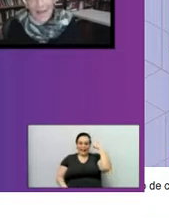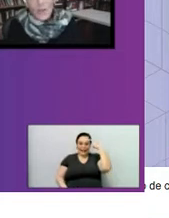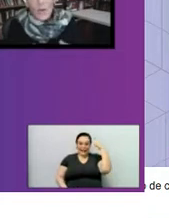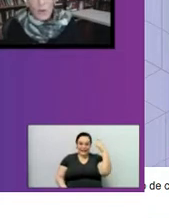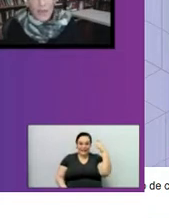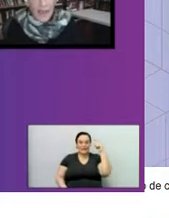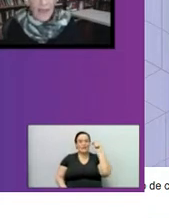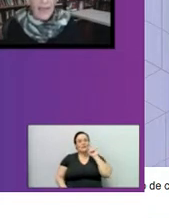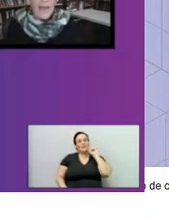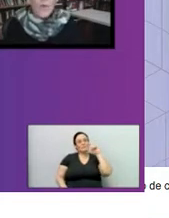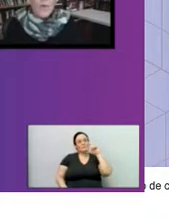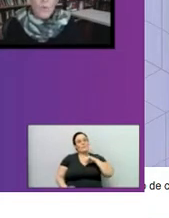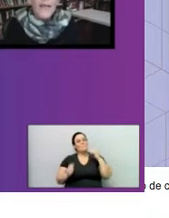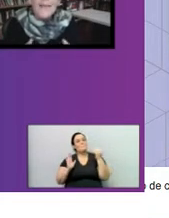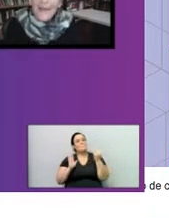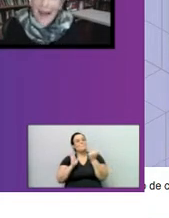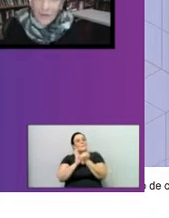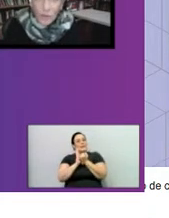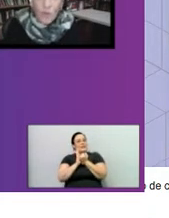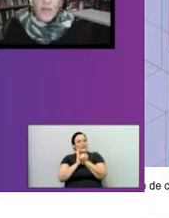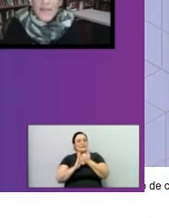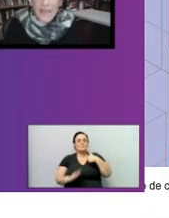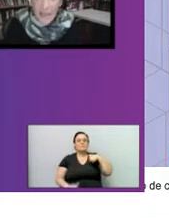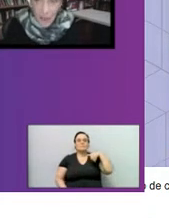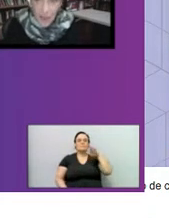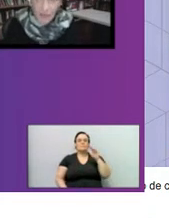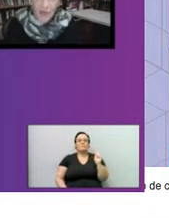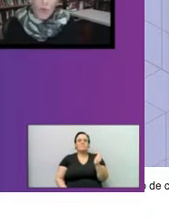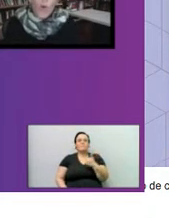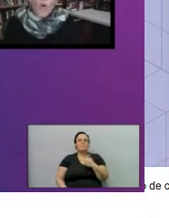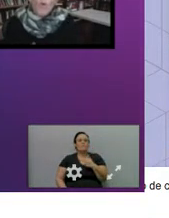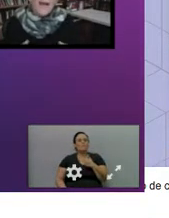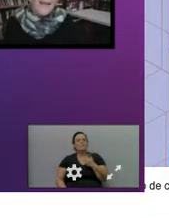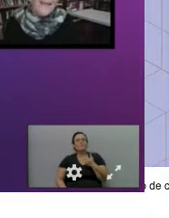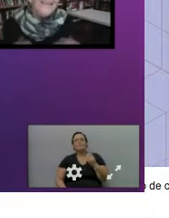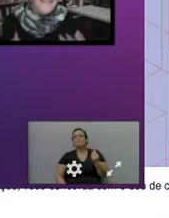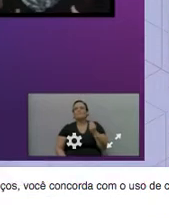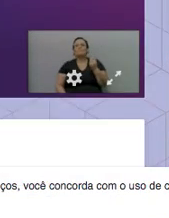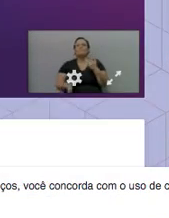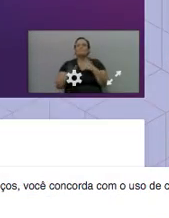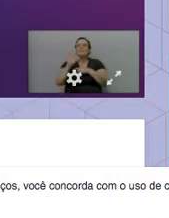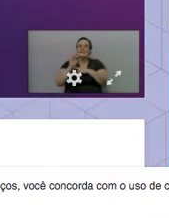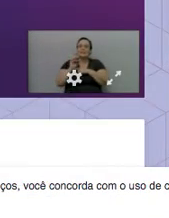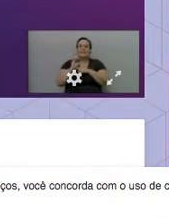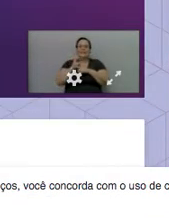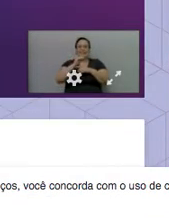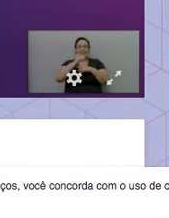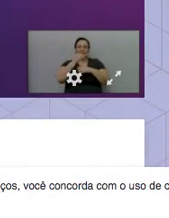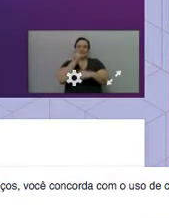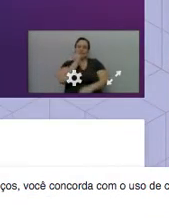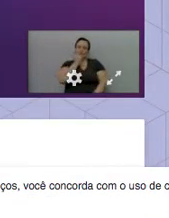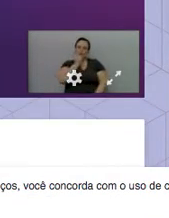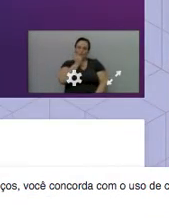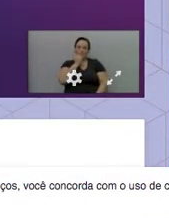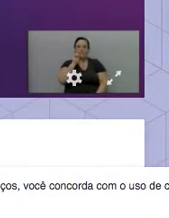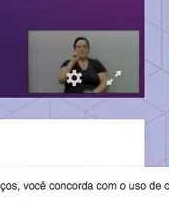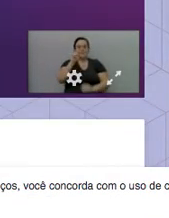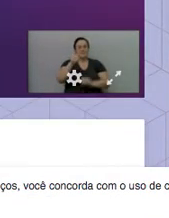mais do que um retrato científico uma identidade e